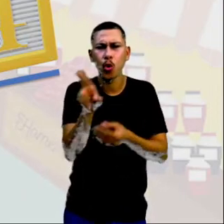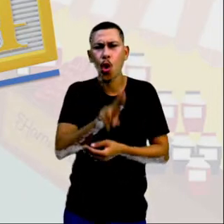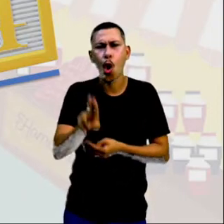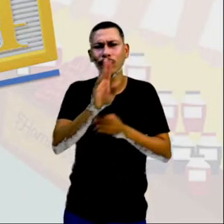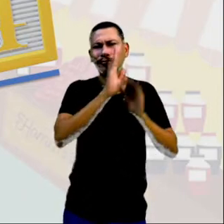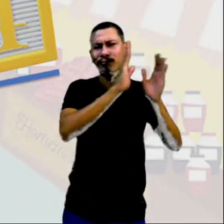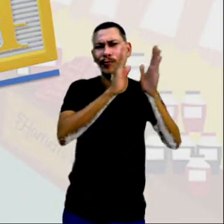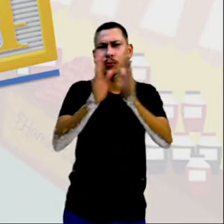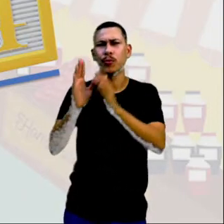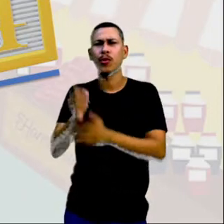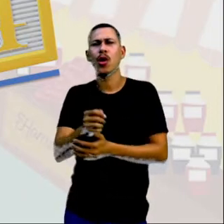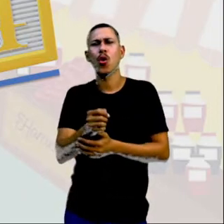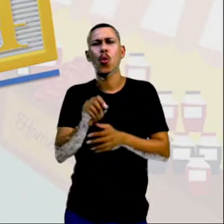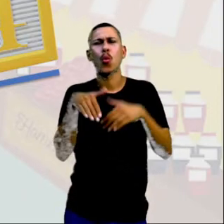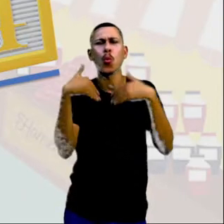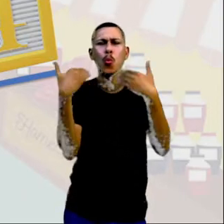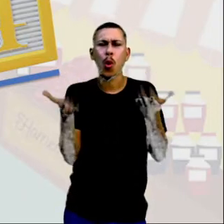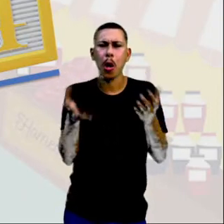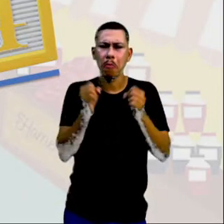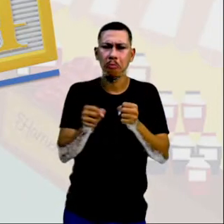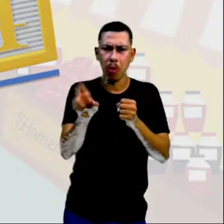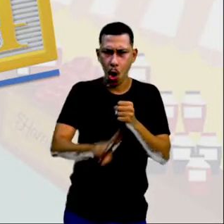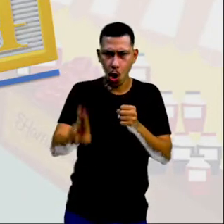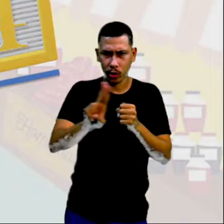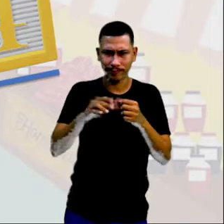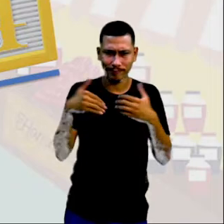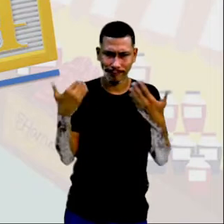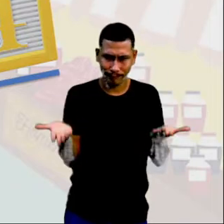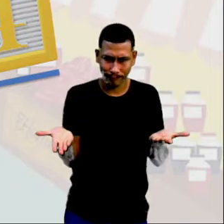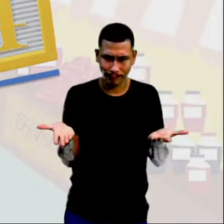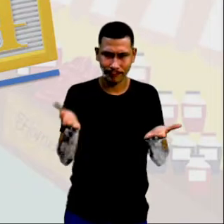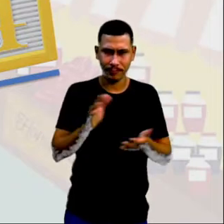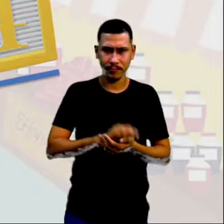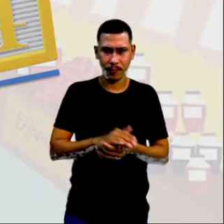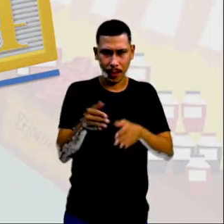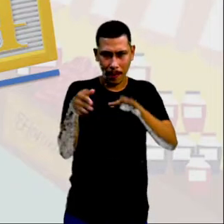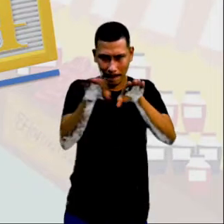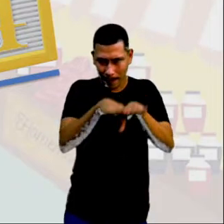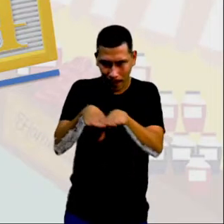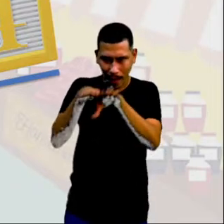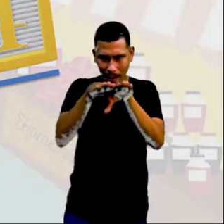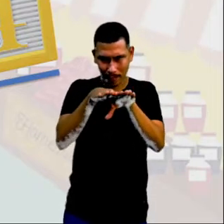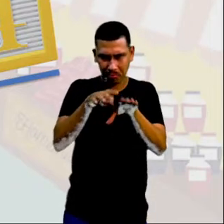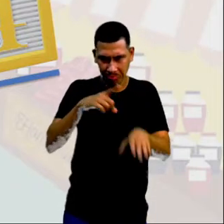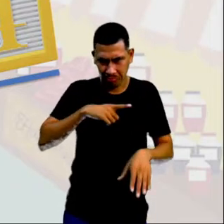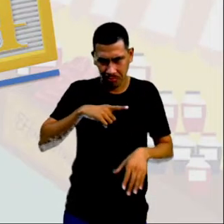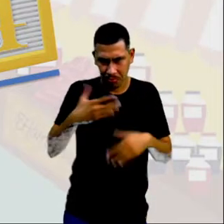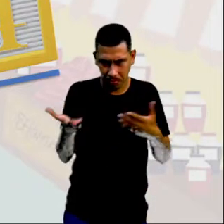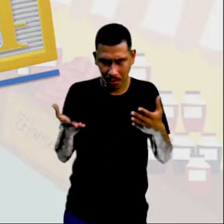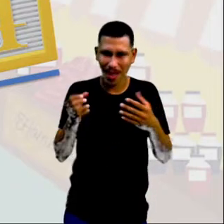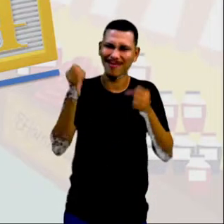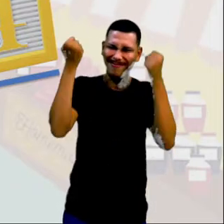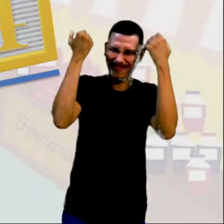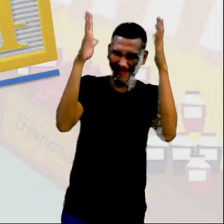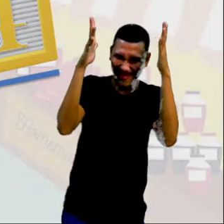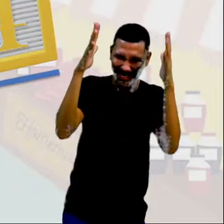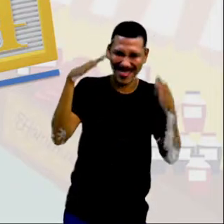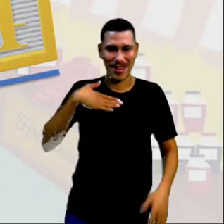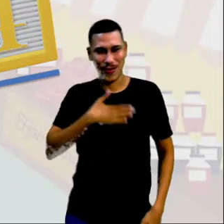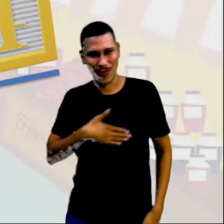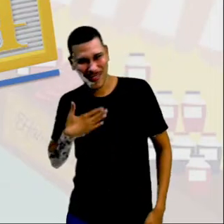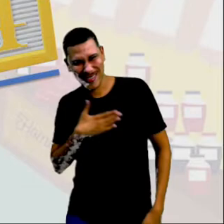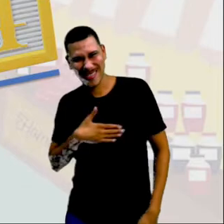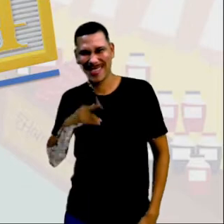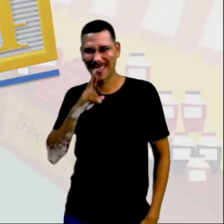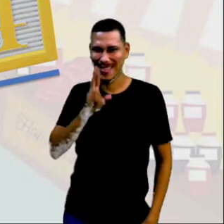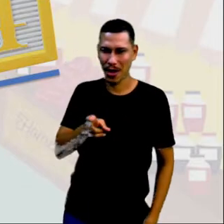movimentar desse lado que está mais pesado, mandar para lá e ficar em equilíbrio? Tem? Muito bem, gostei da